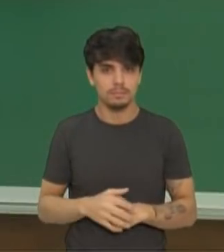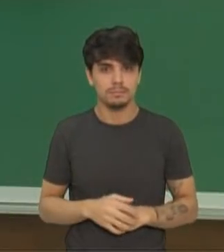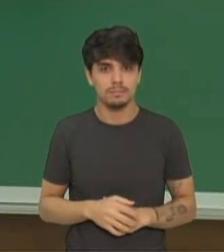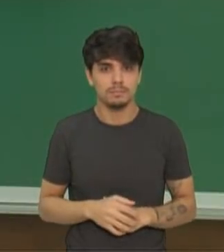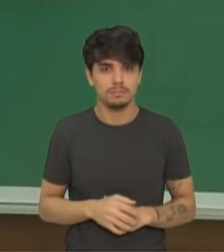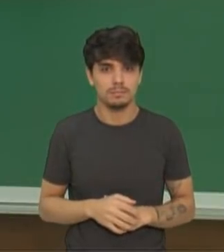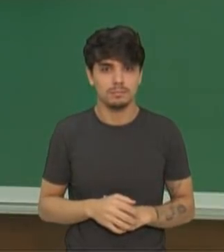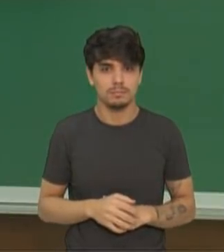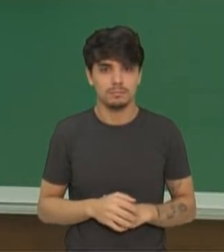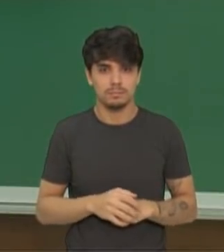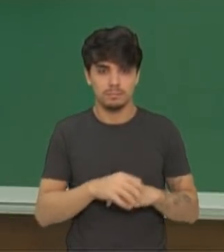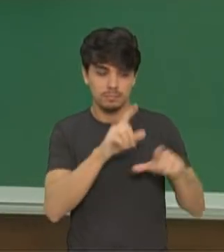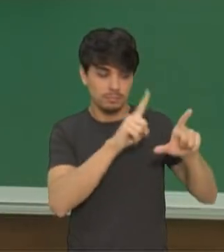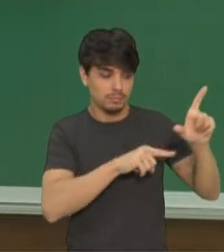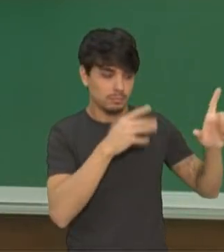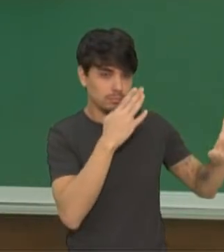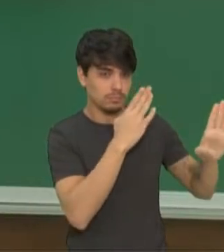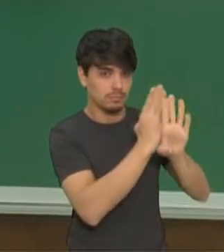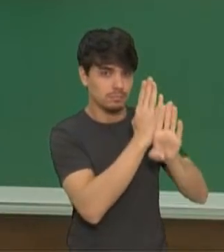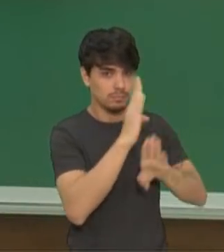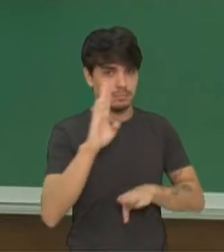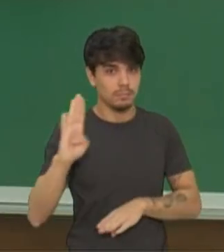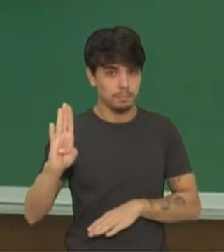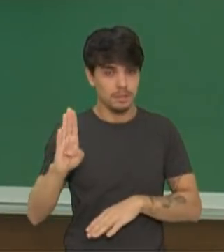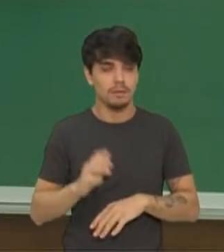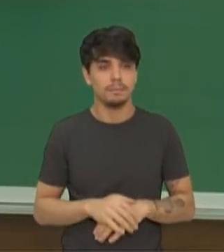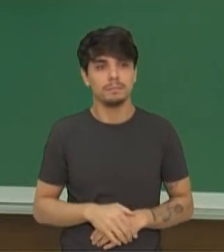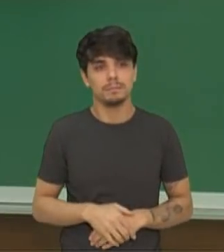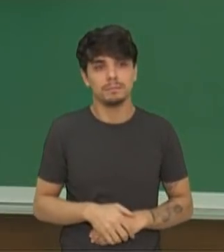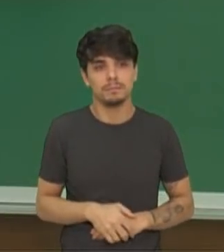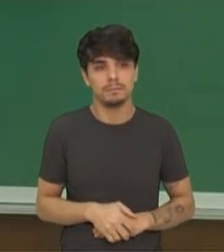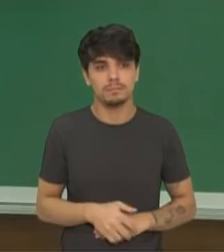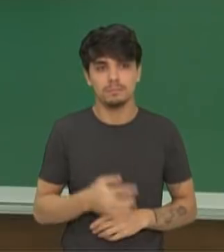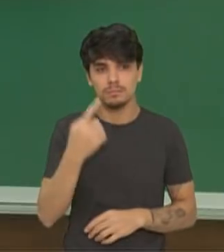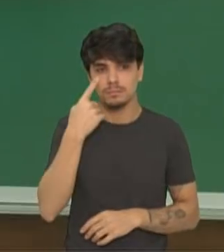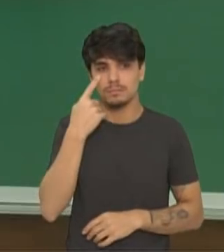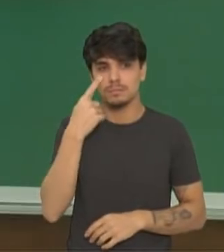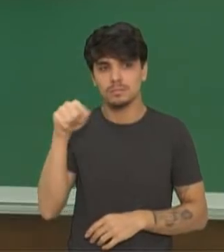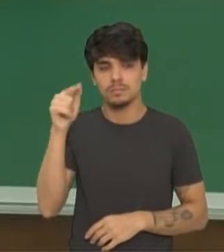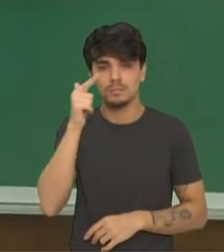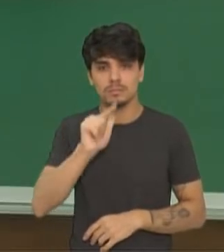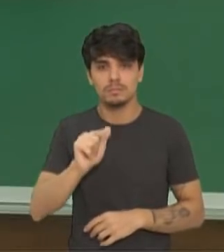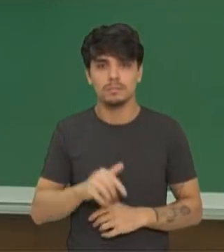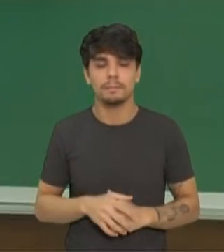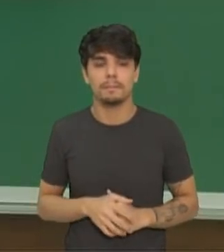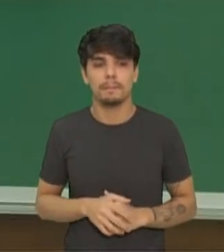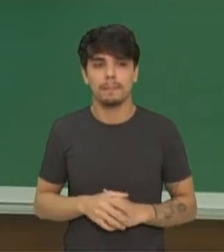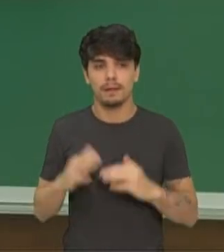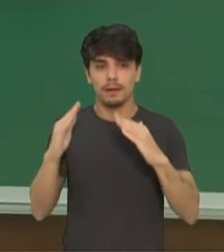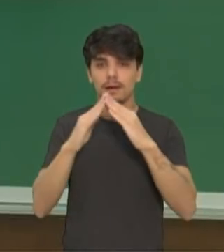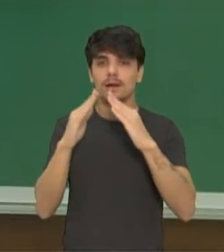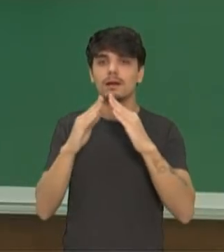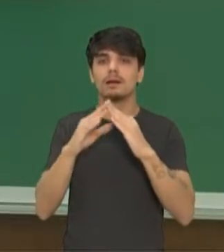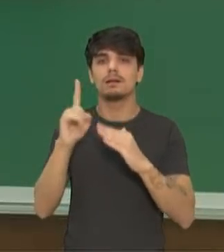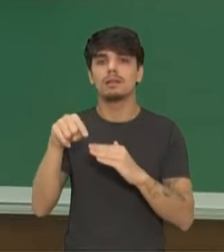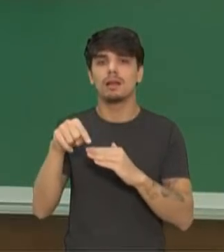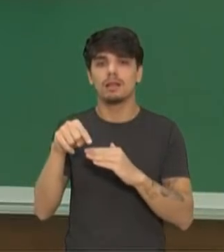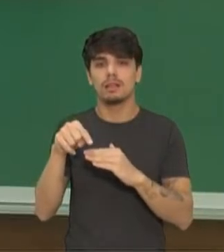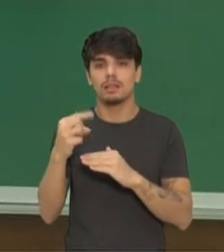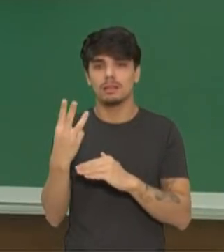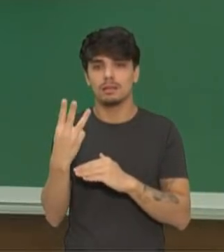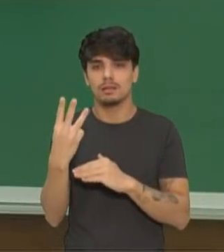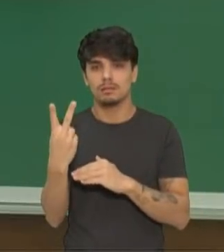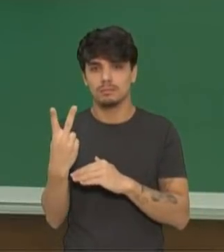na incógnita B? Vamos ver se vocês conseguiram. Vamos lá. A casa, o terreno é